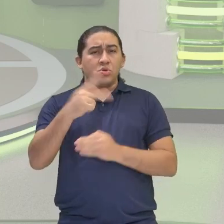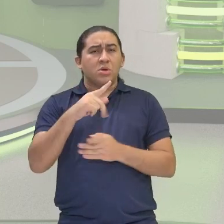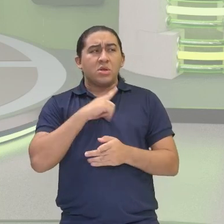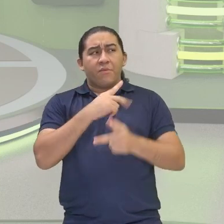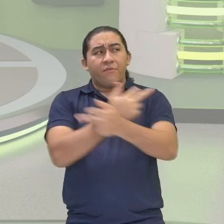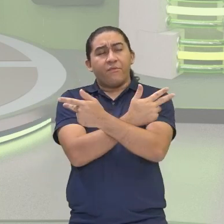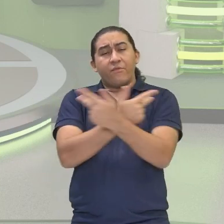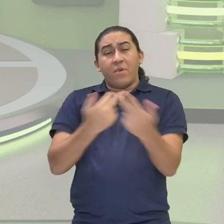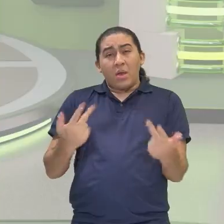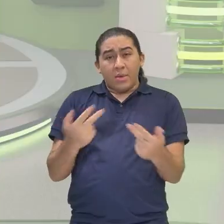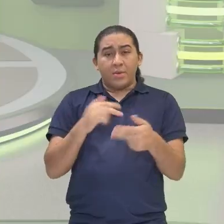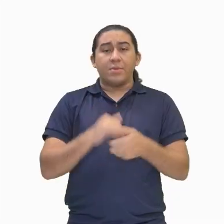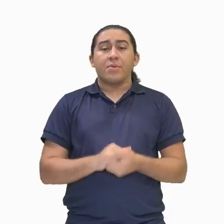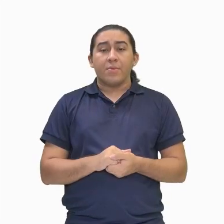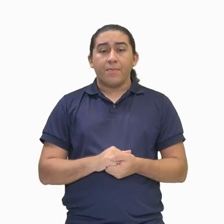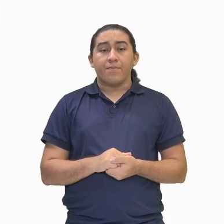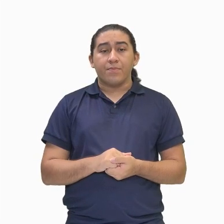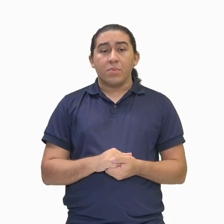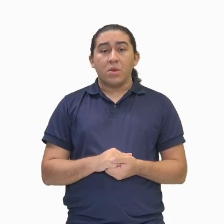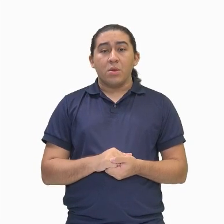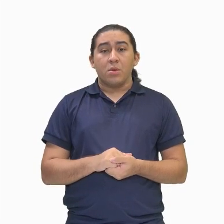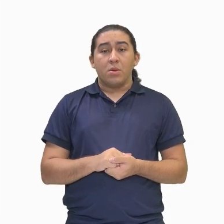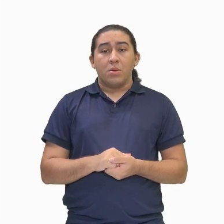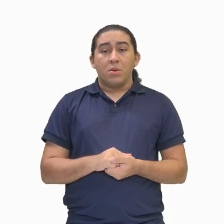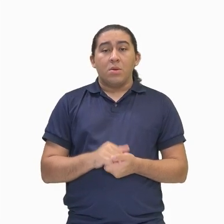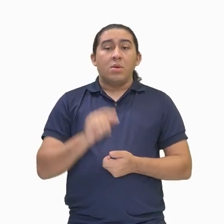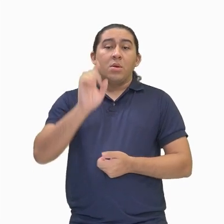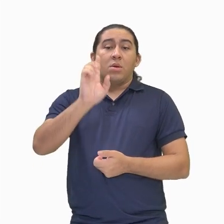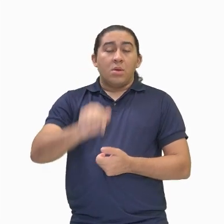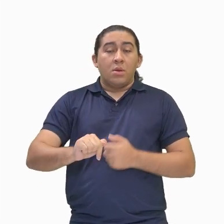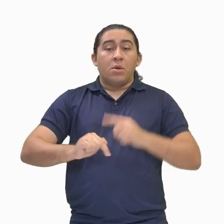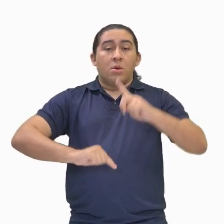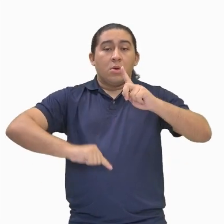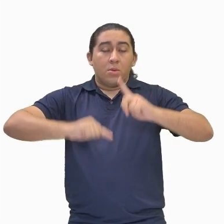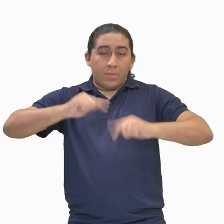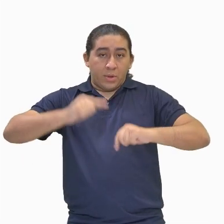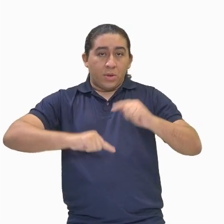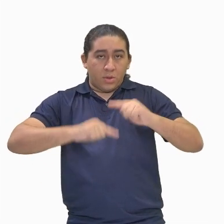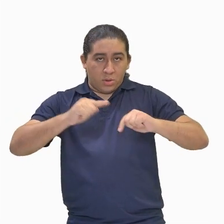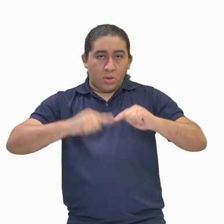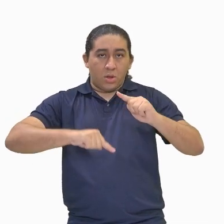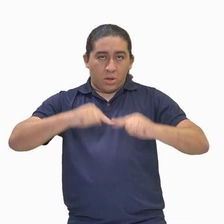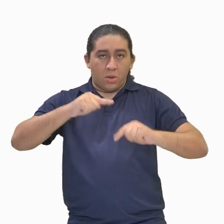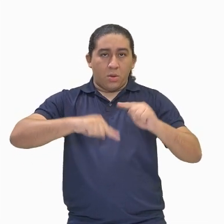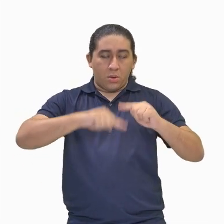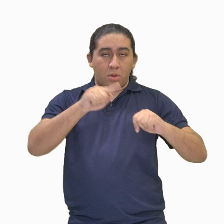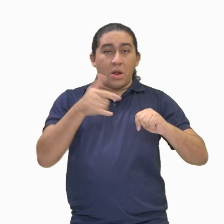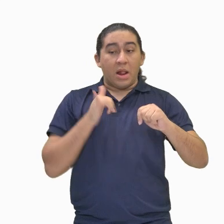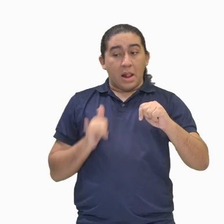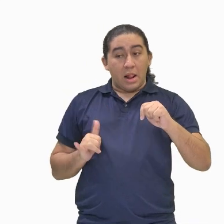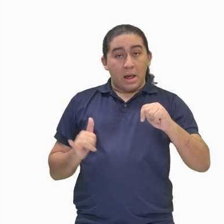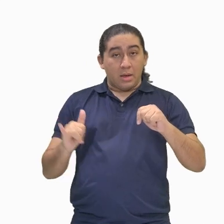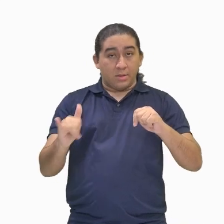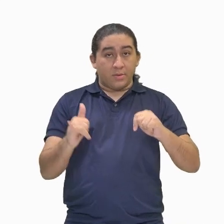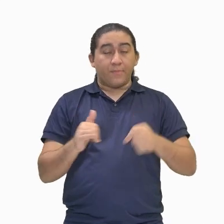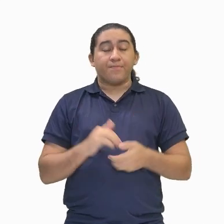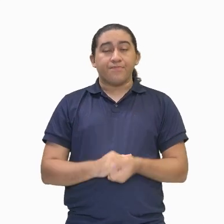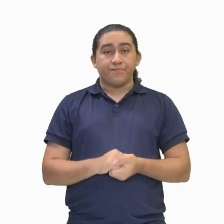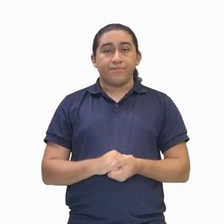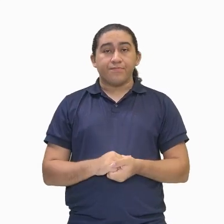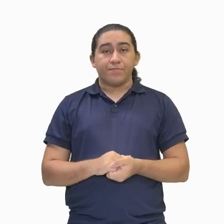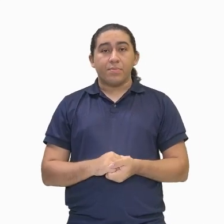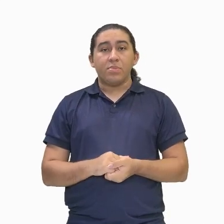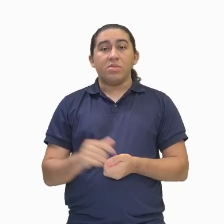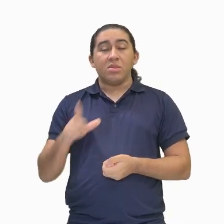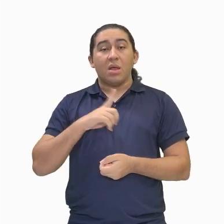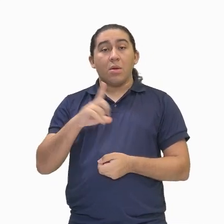Os receptores elétricos são equipamentos elétricos que recebem a energia elétrica e transformam em